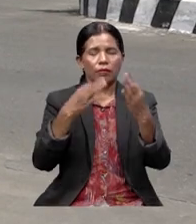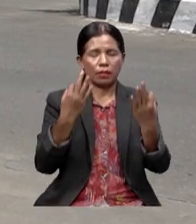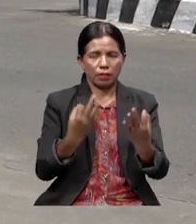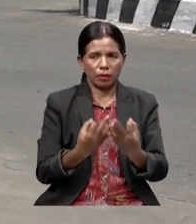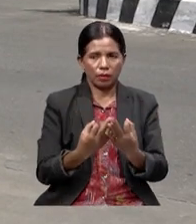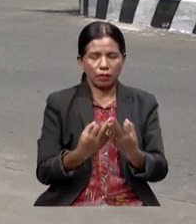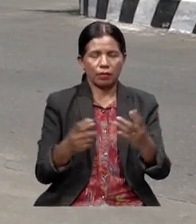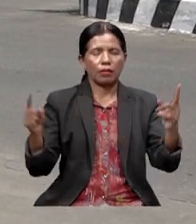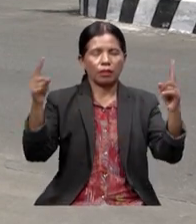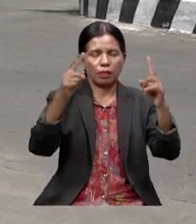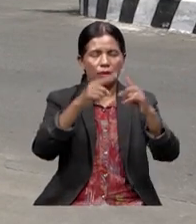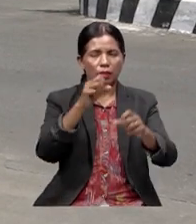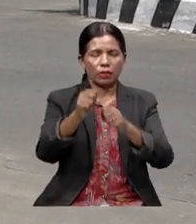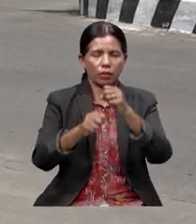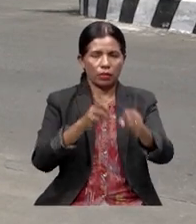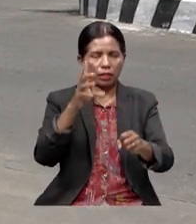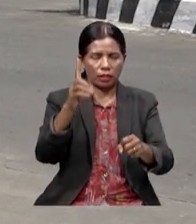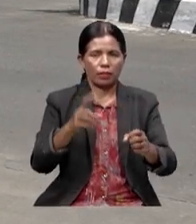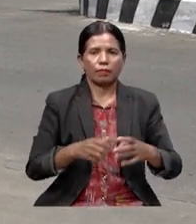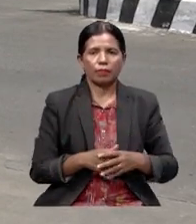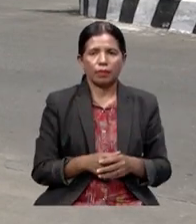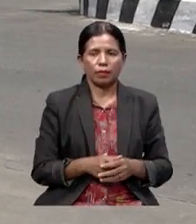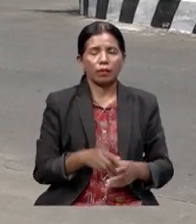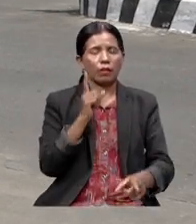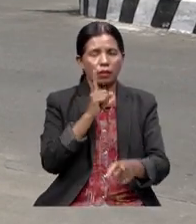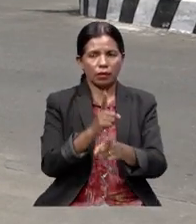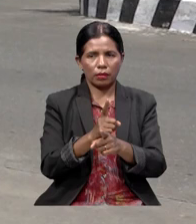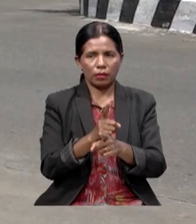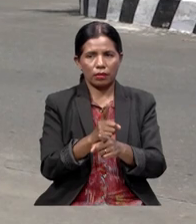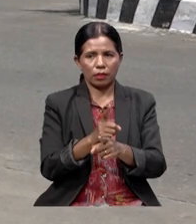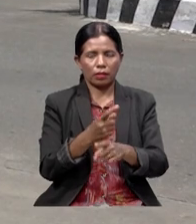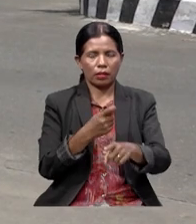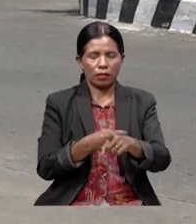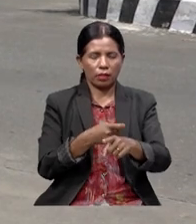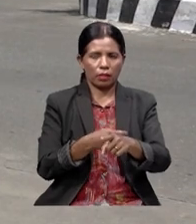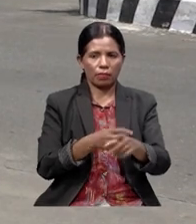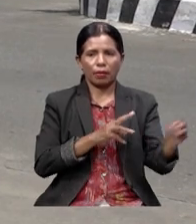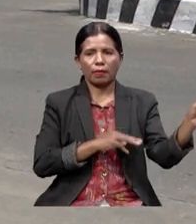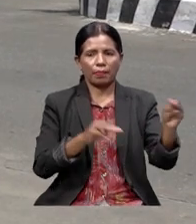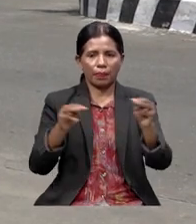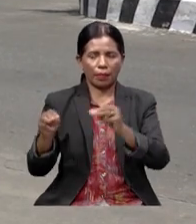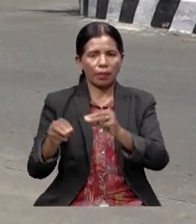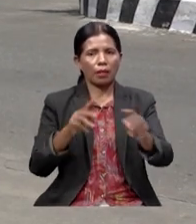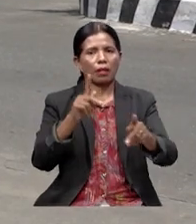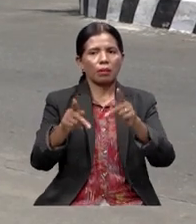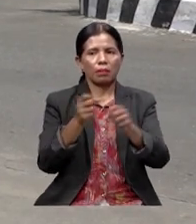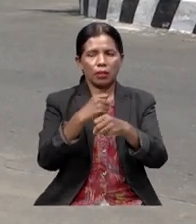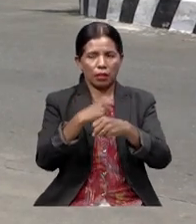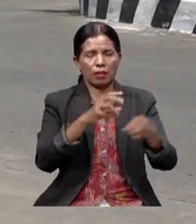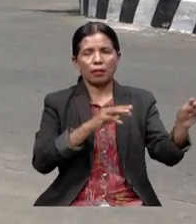hori bato sociedade. Los duri katak tempo mudança é uma mos halo